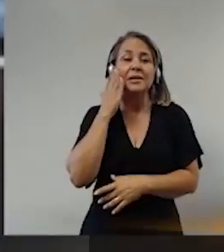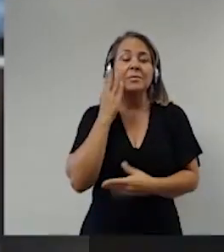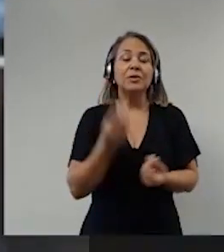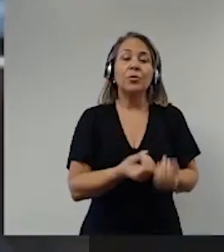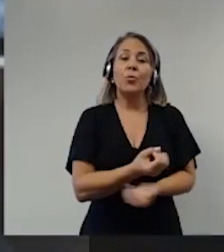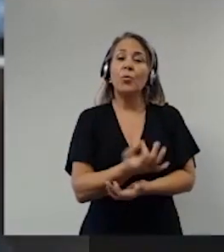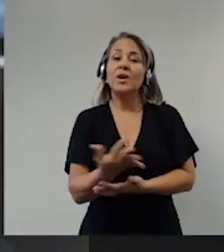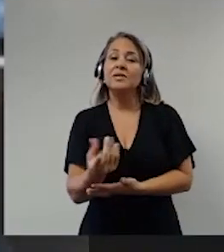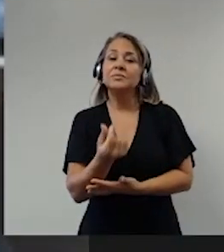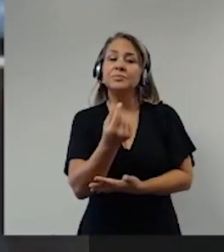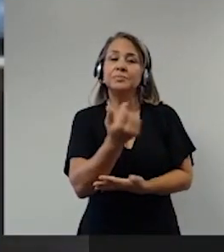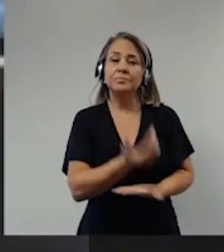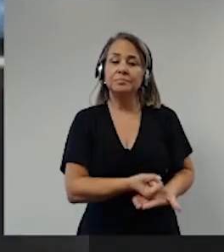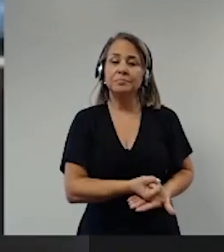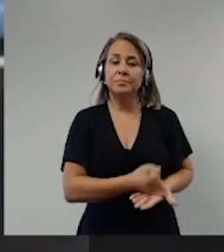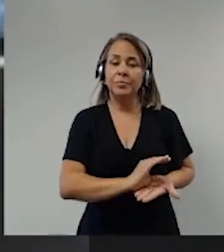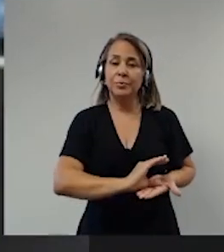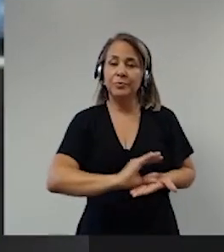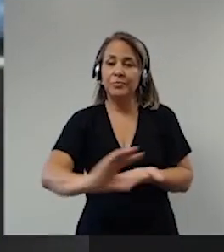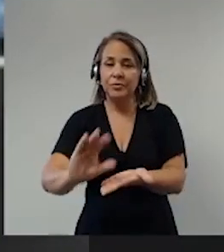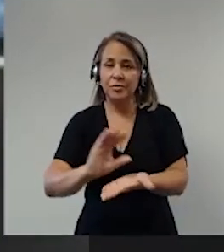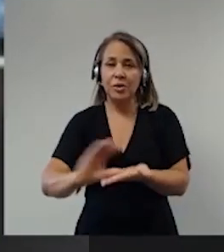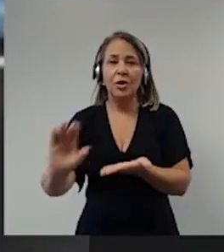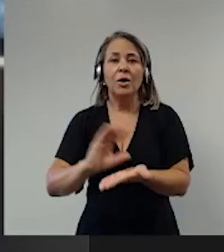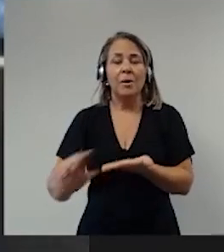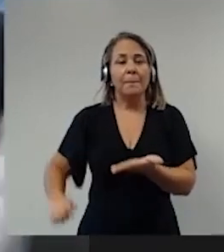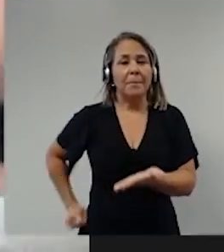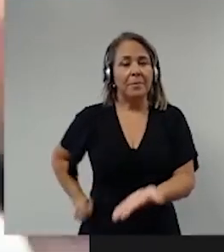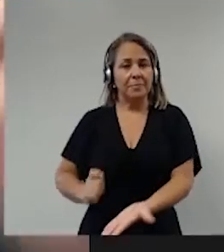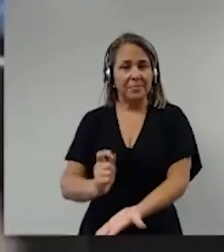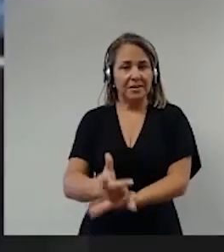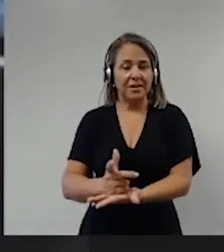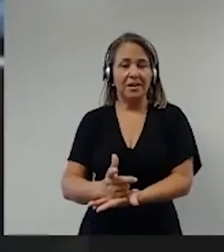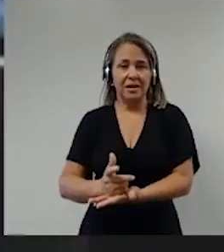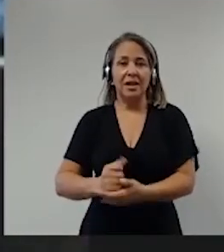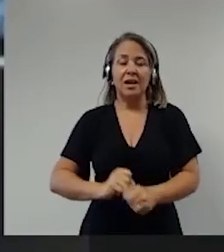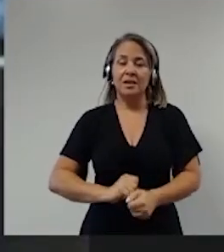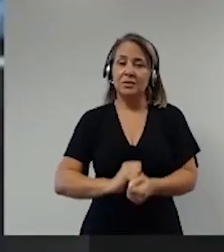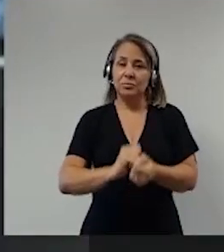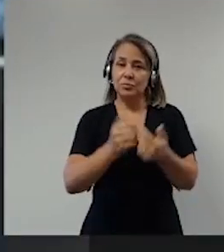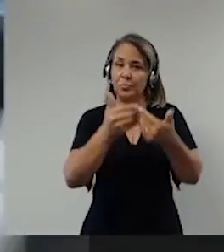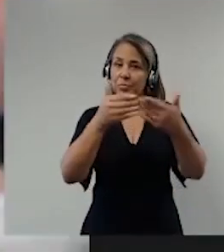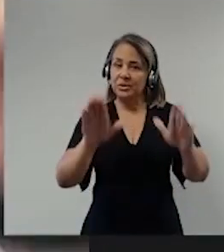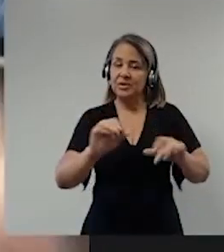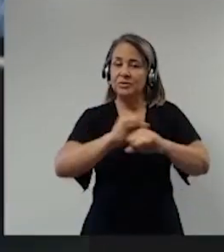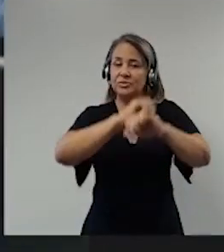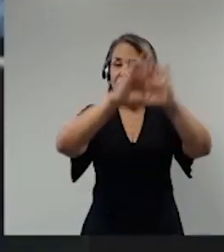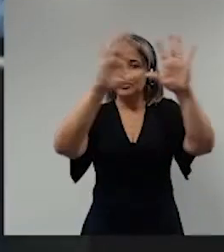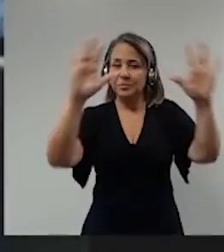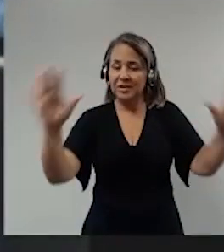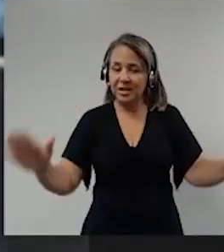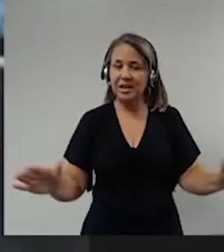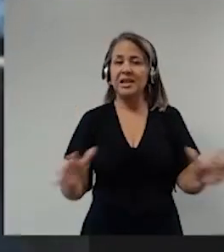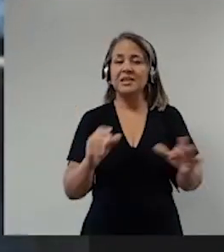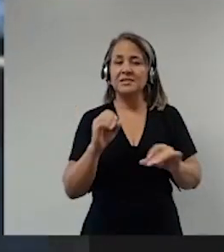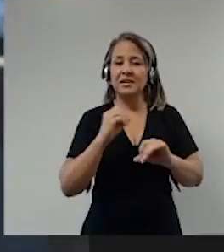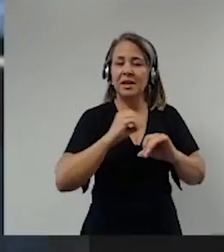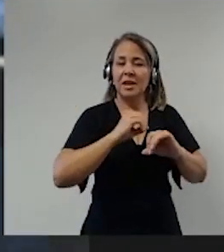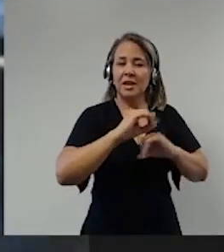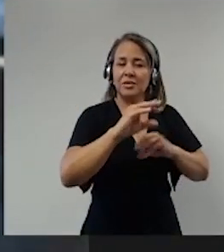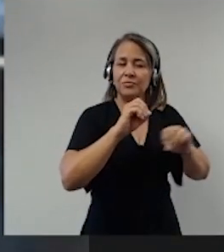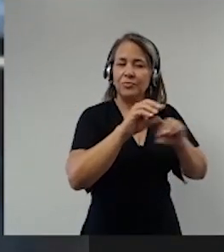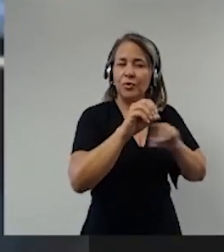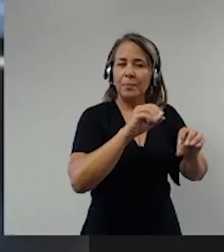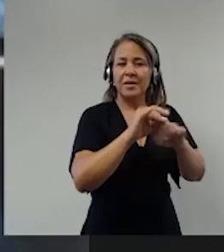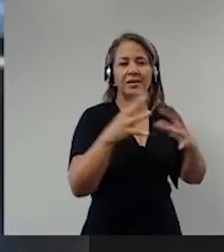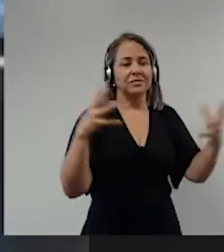foram direcionados para esses gastos efetivos, e o portal de transparência bem alimentado, essa fiscalização social dos